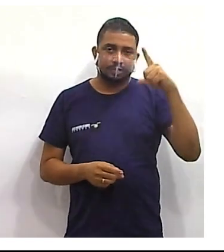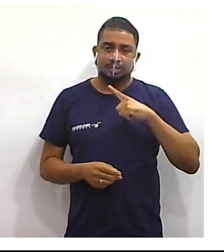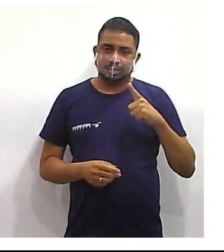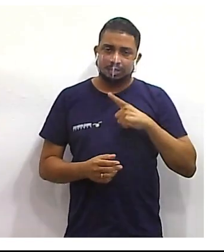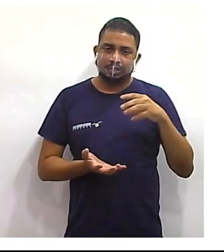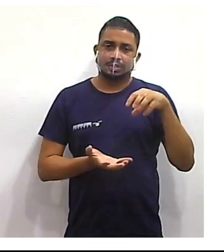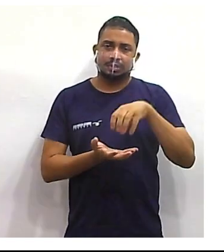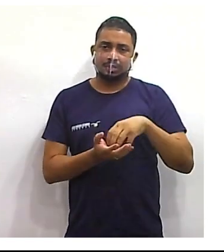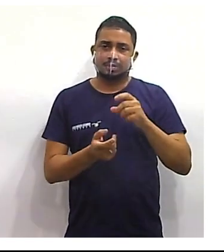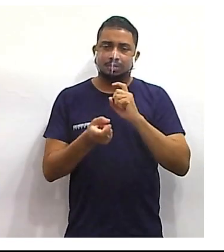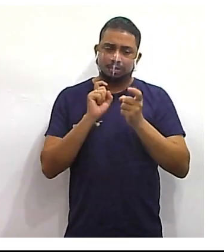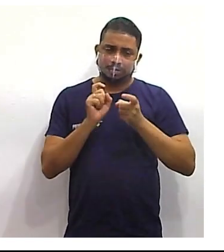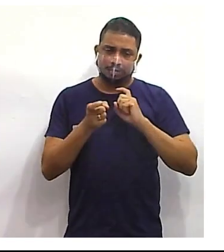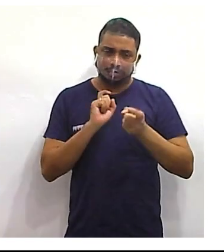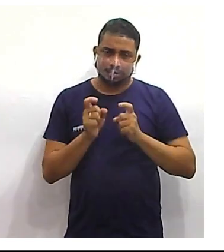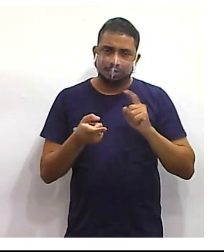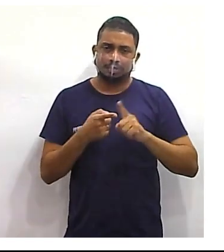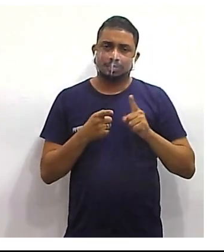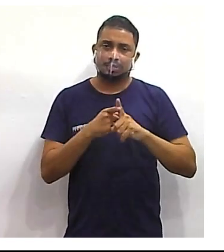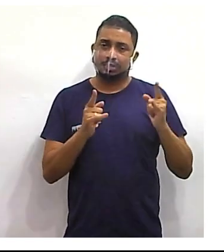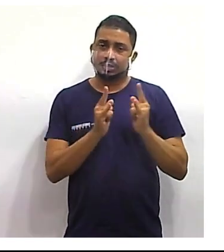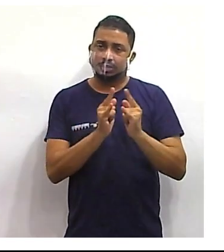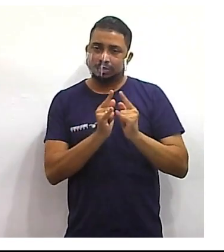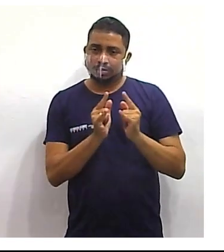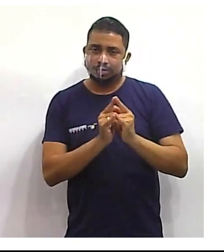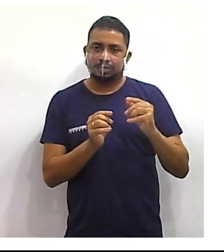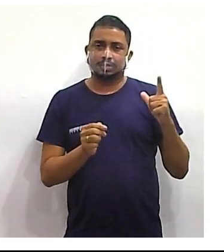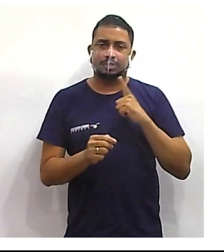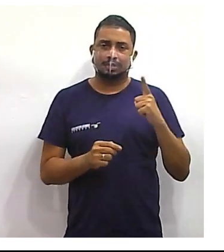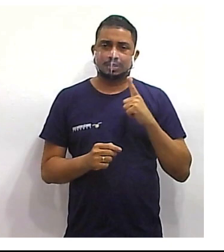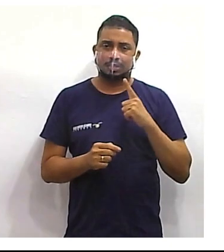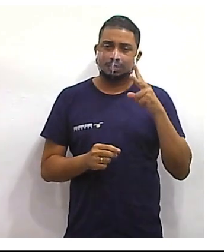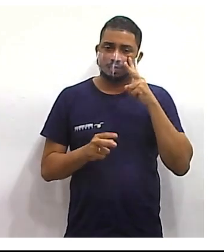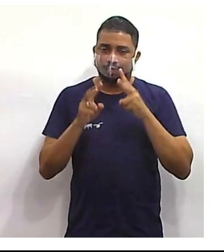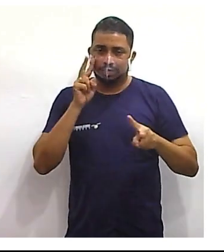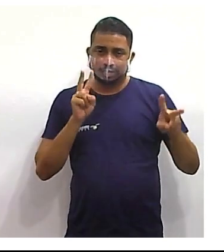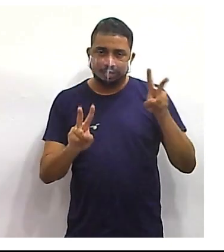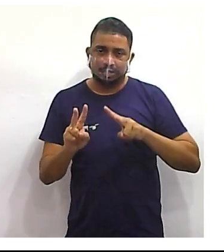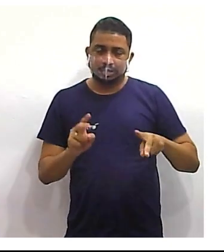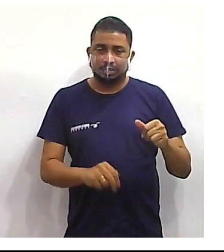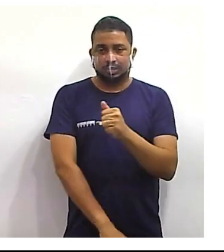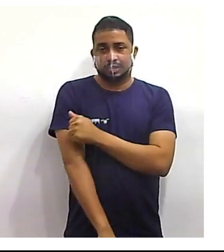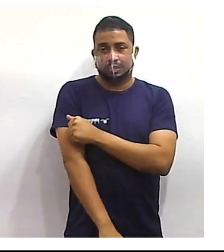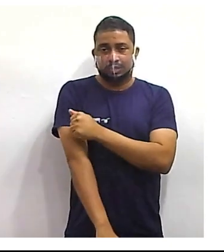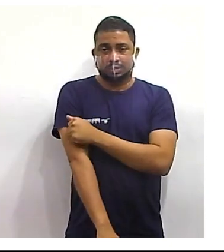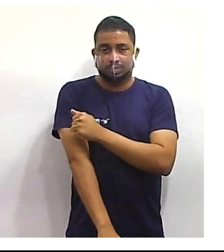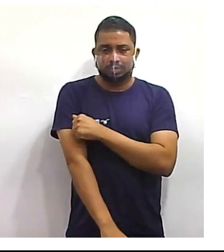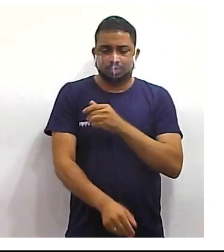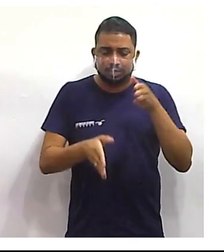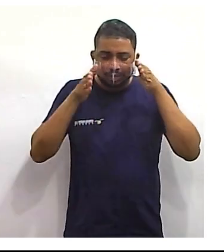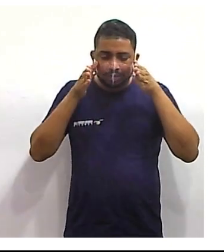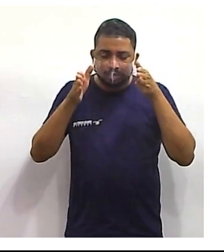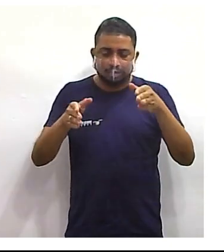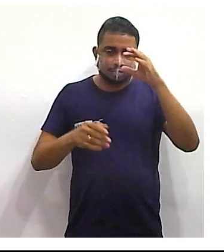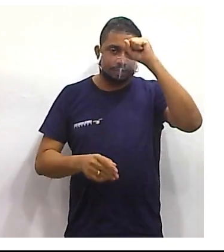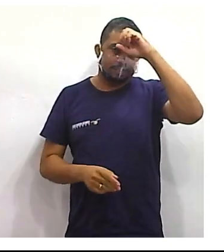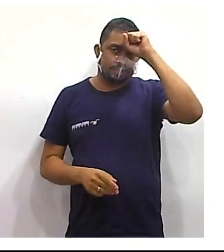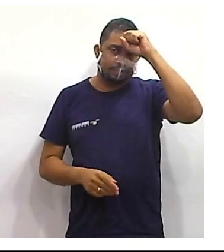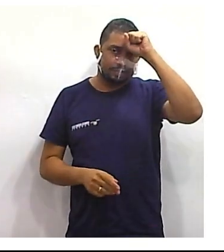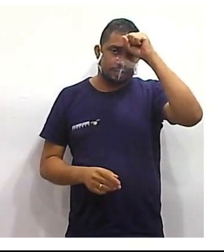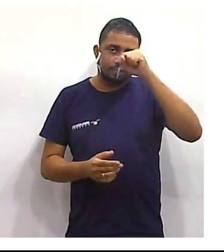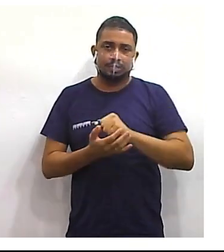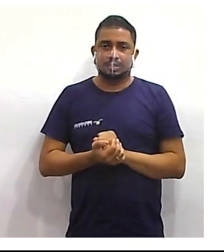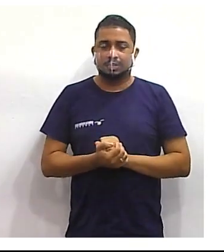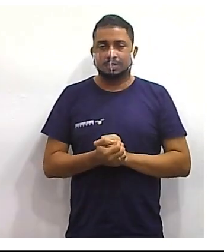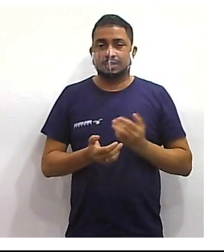centro, né, da discussão. A instituição escolar, ela tem que ver, né, esse estudante como algo central. Então, a aprendizagem, o